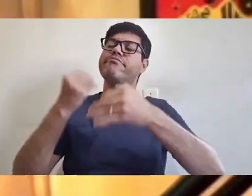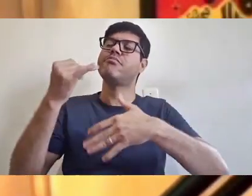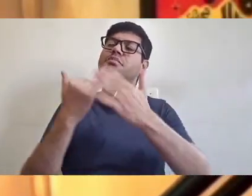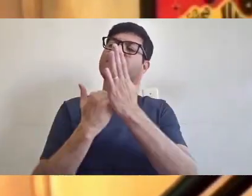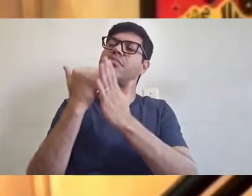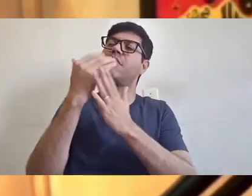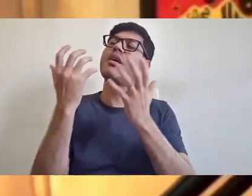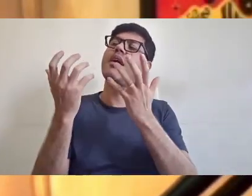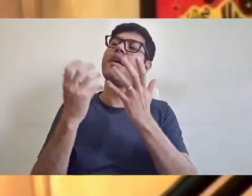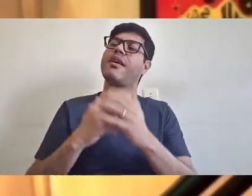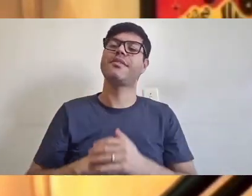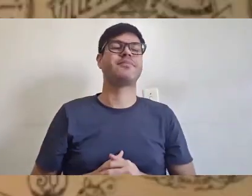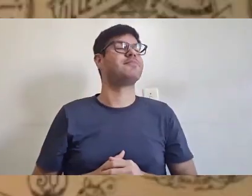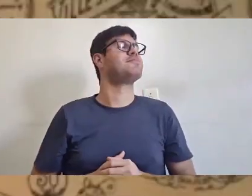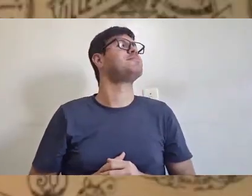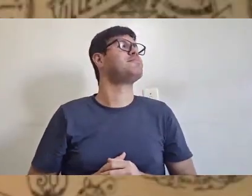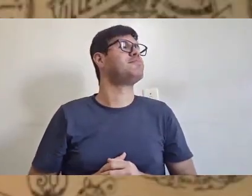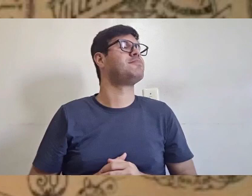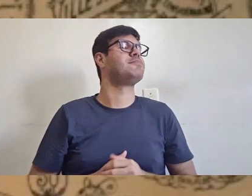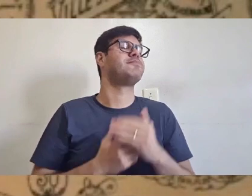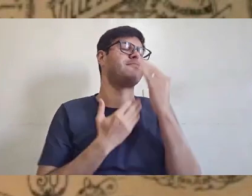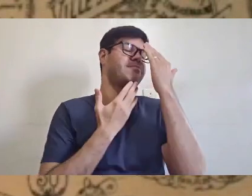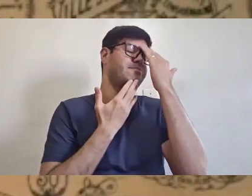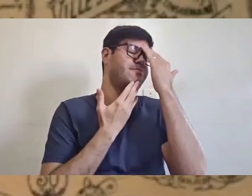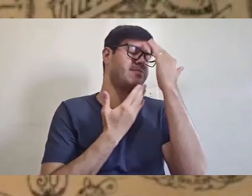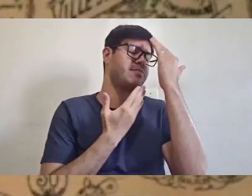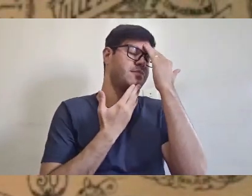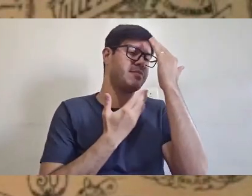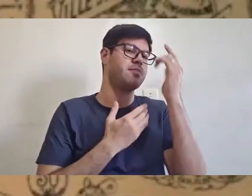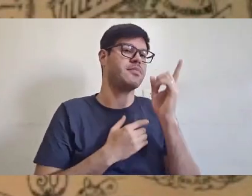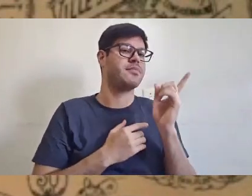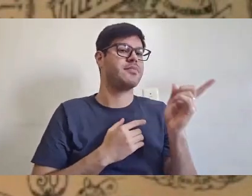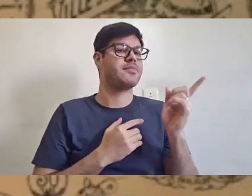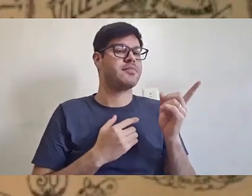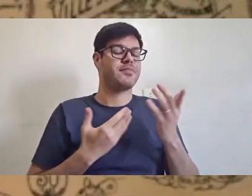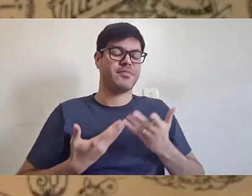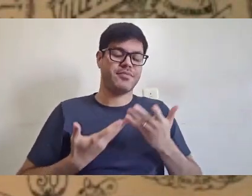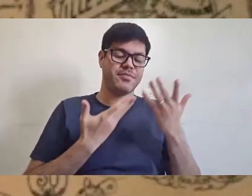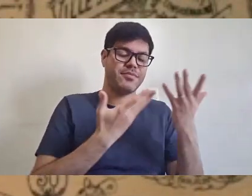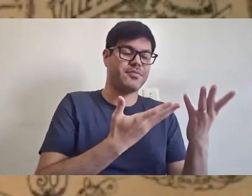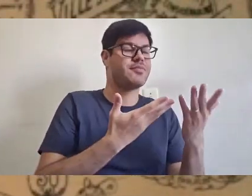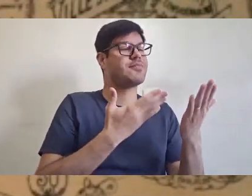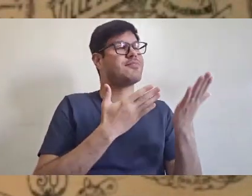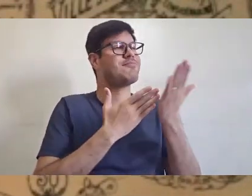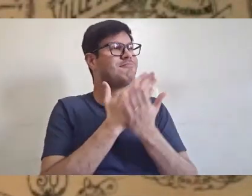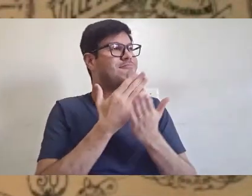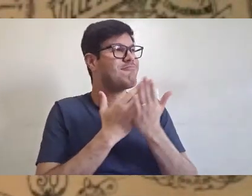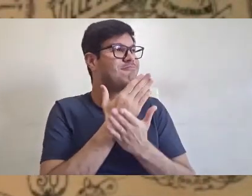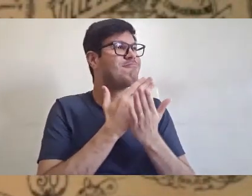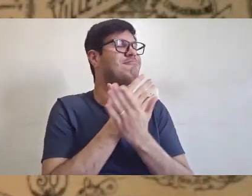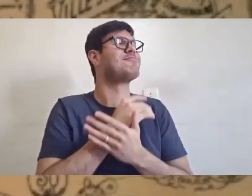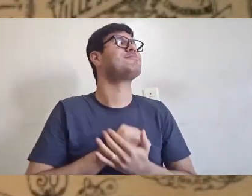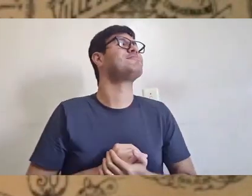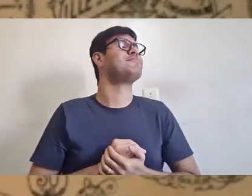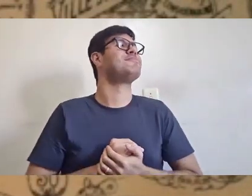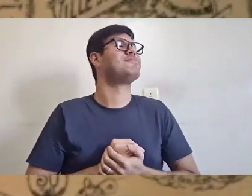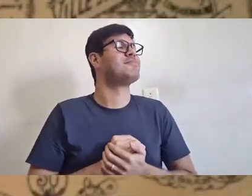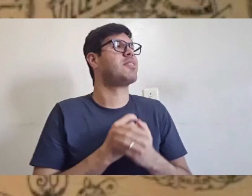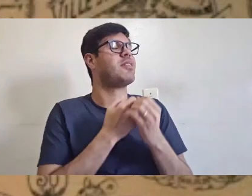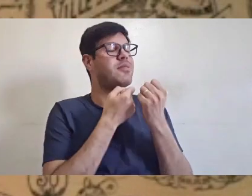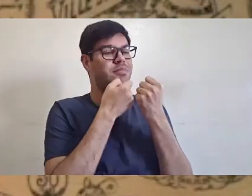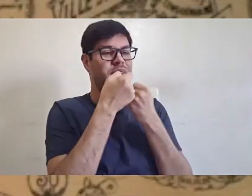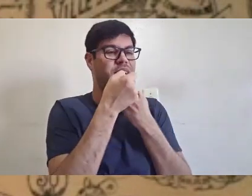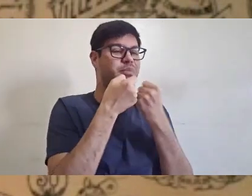falar? Não, Gil, só quero agradecer mais uma vez essa gentileza de me convidar para